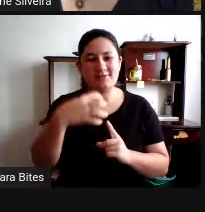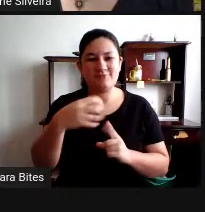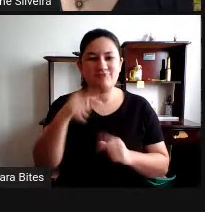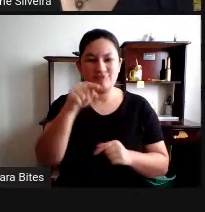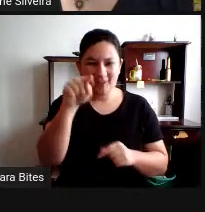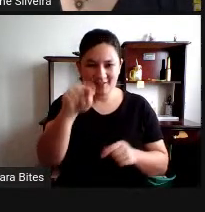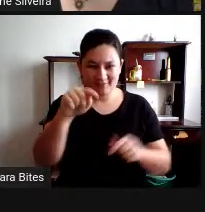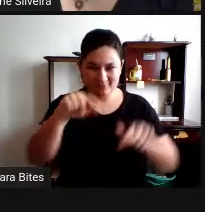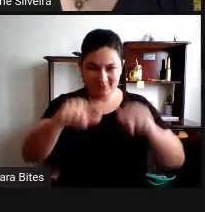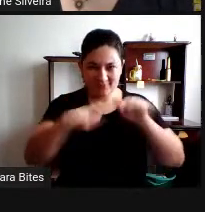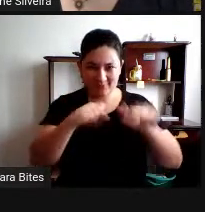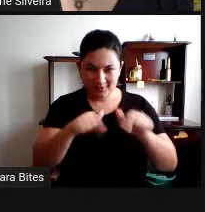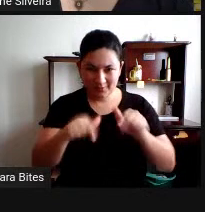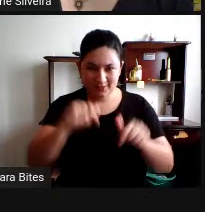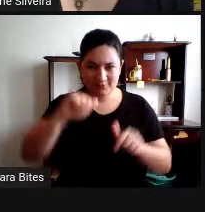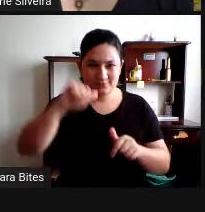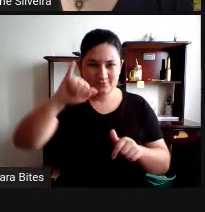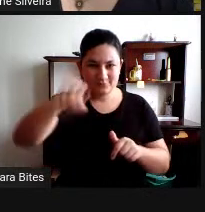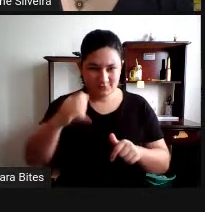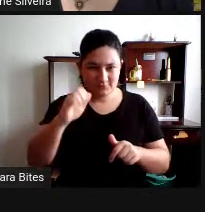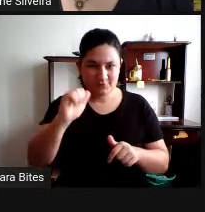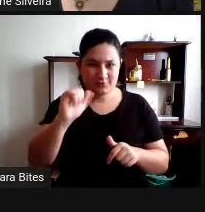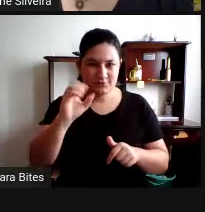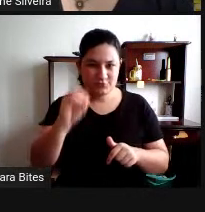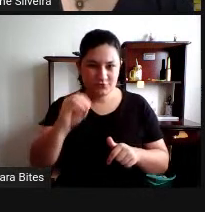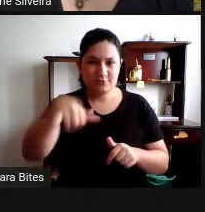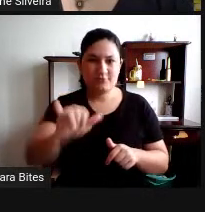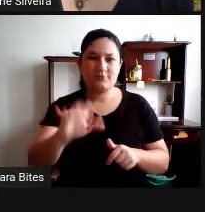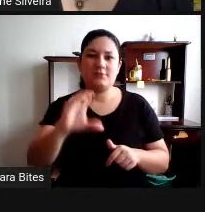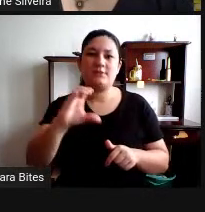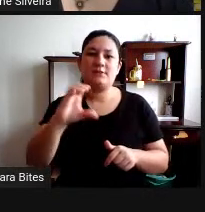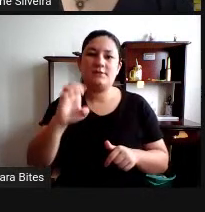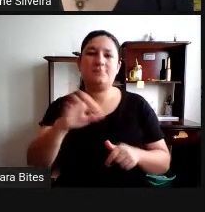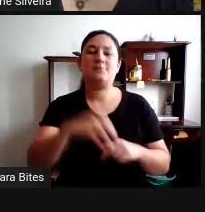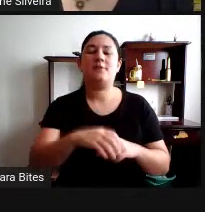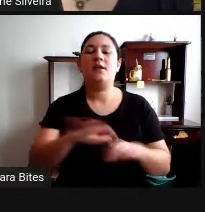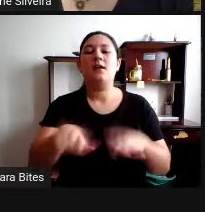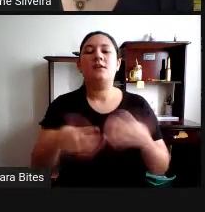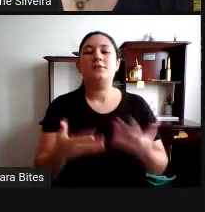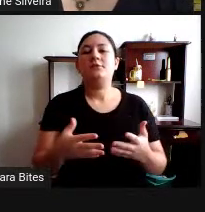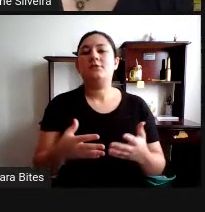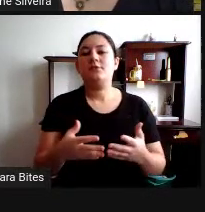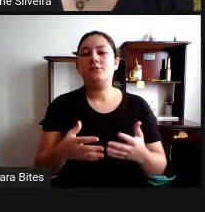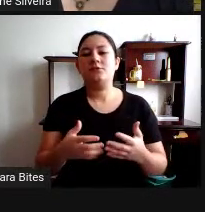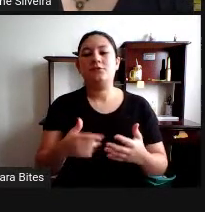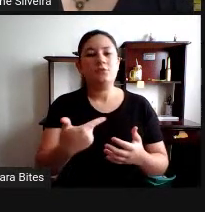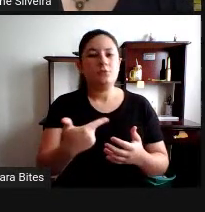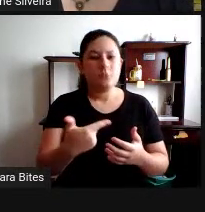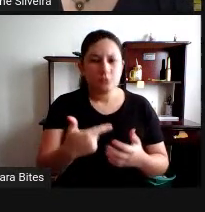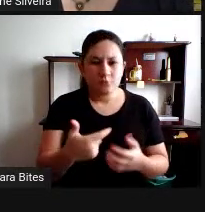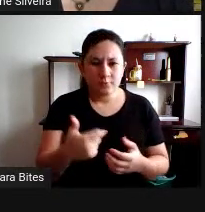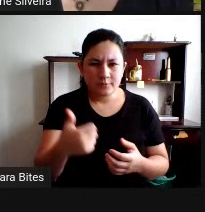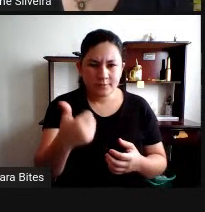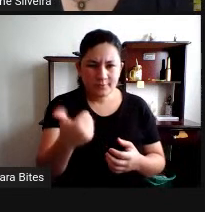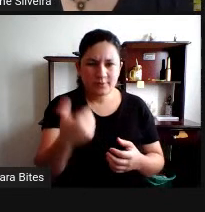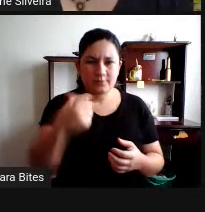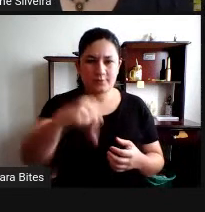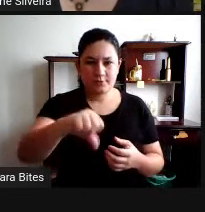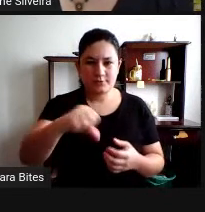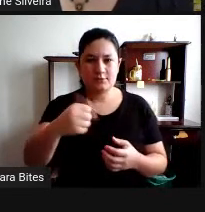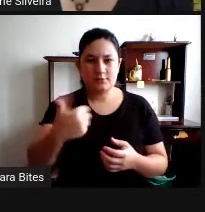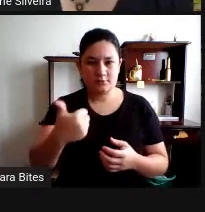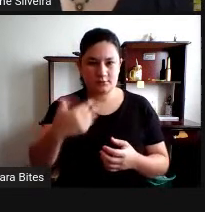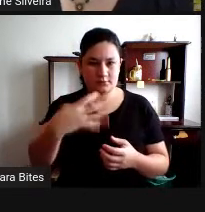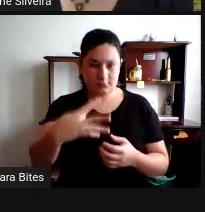Então, o Joyce publica em 1914 o romance de formação em questão e o Sossir escreve em 1903 e